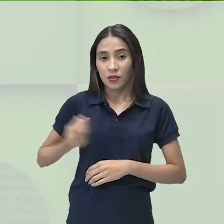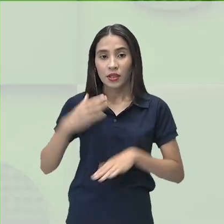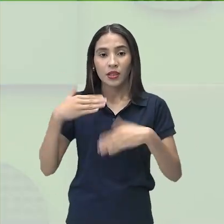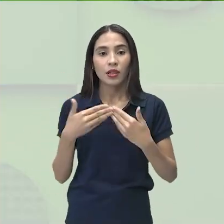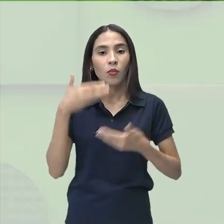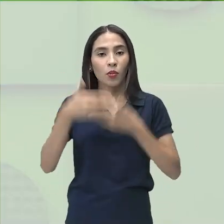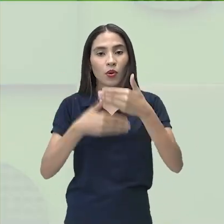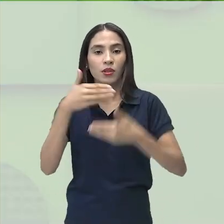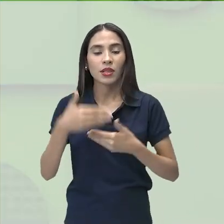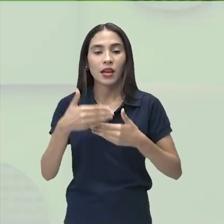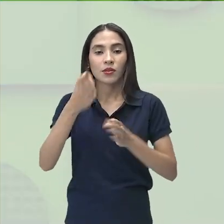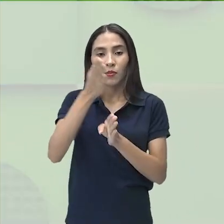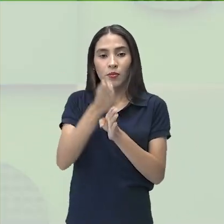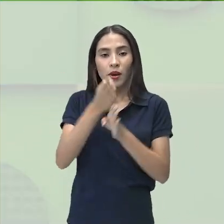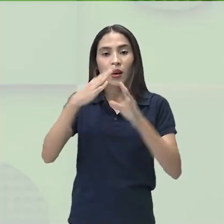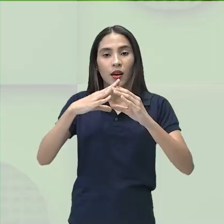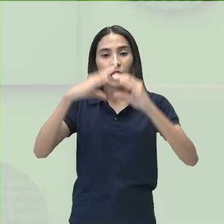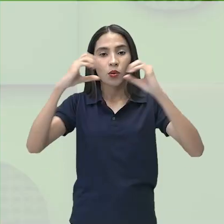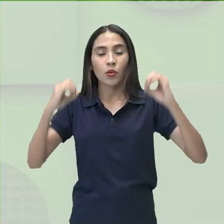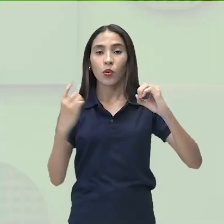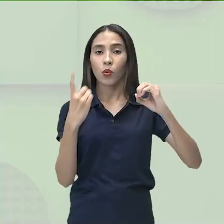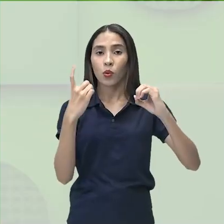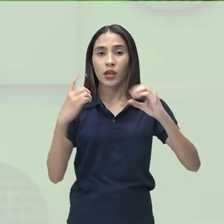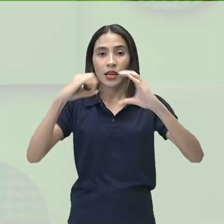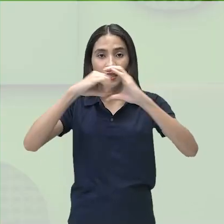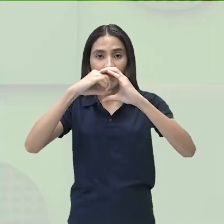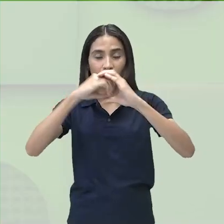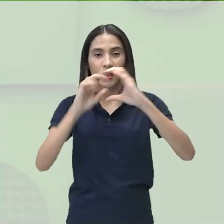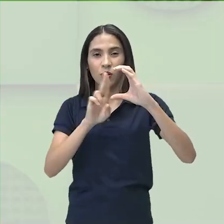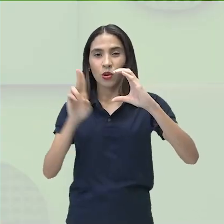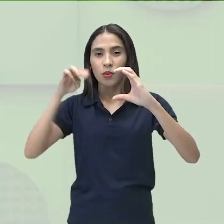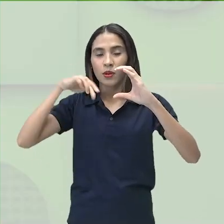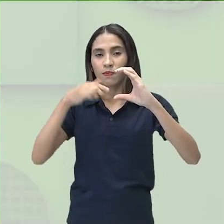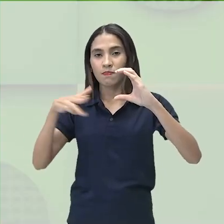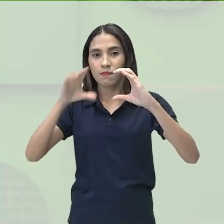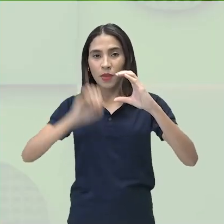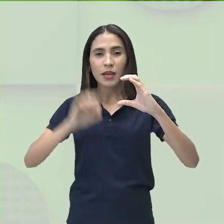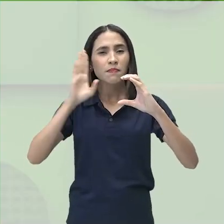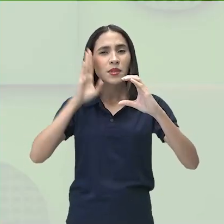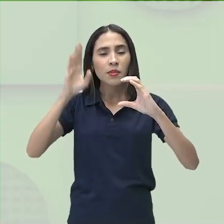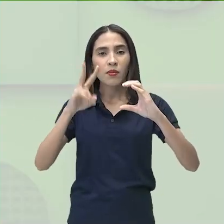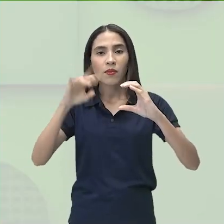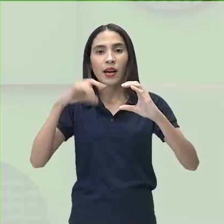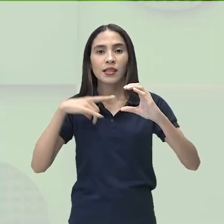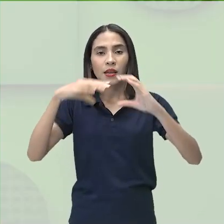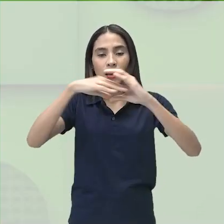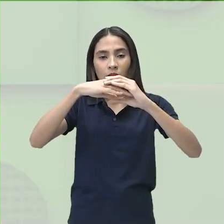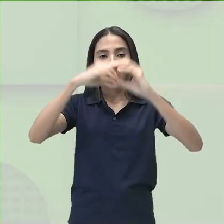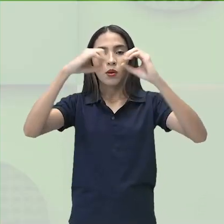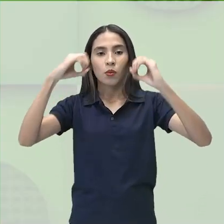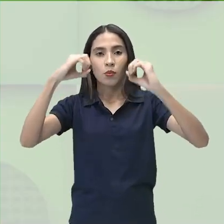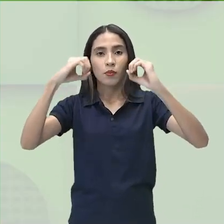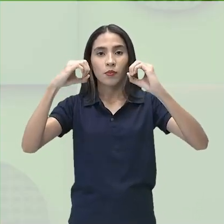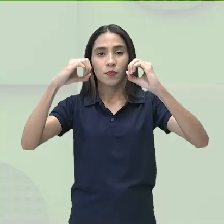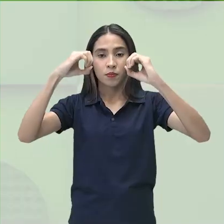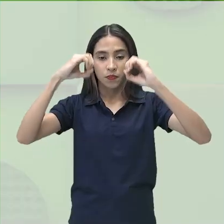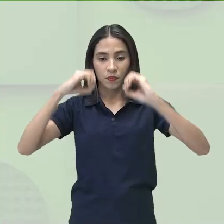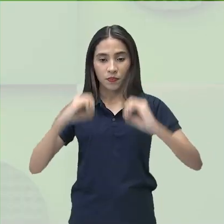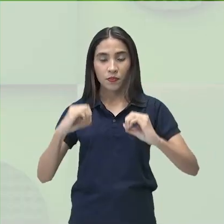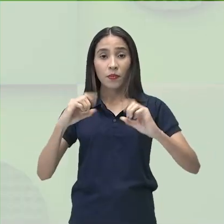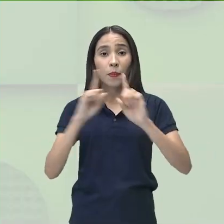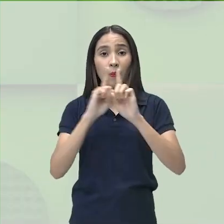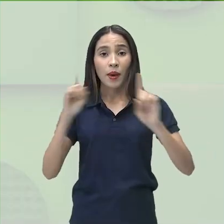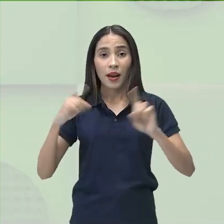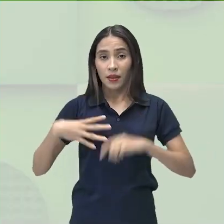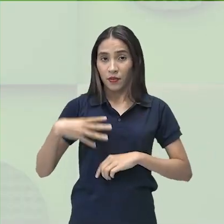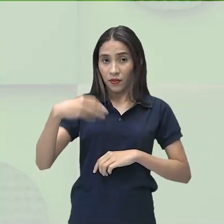divisão celular em que uma única célula, chamada de célula-mãe, vai originar 4 células filhas, só que essas células